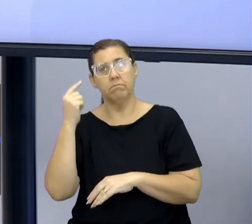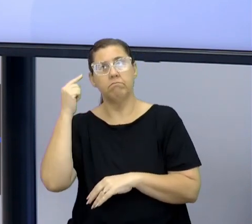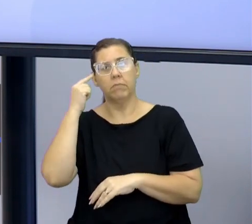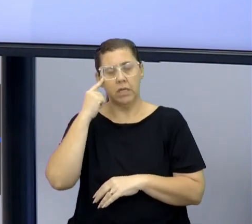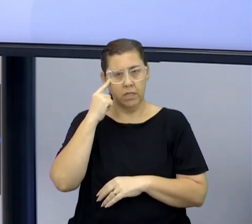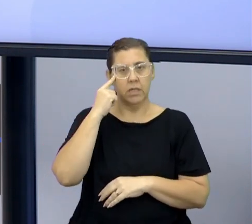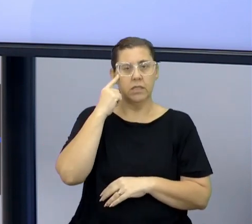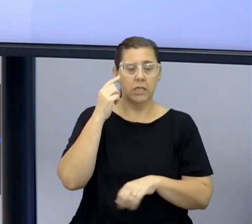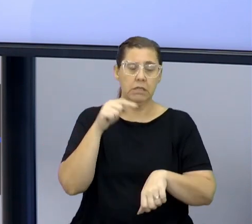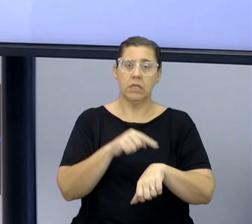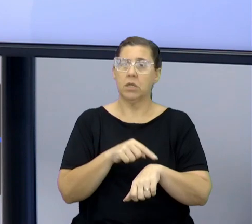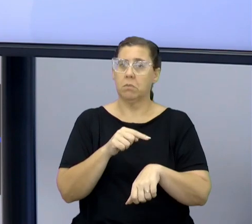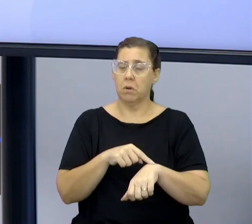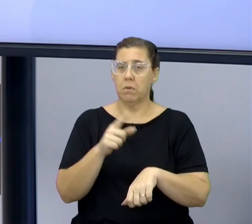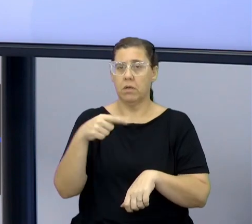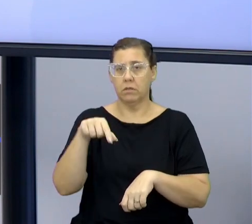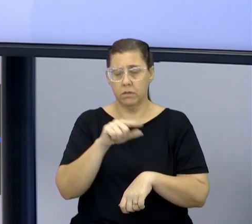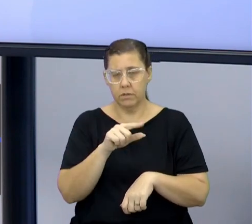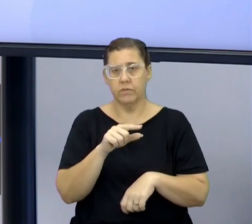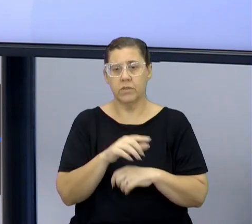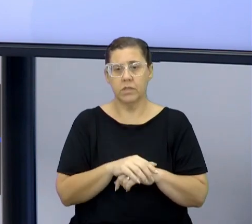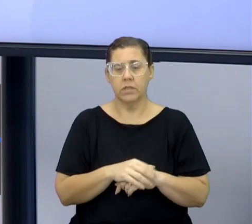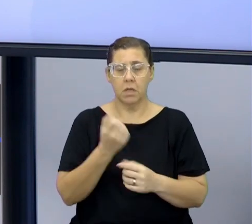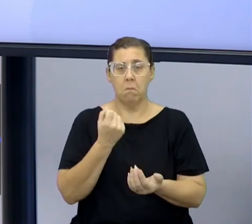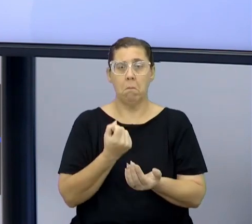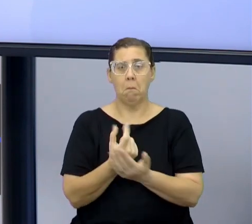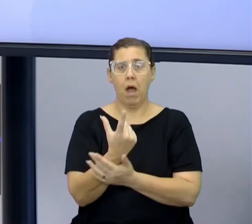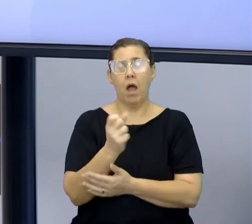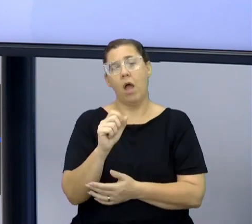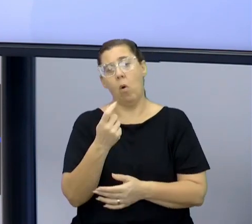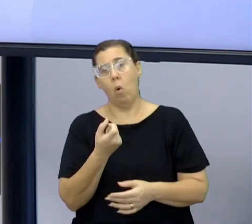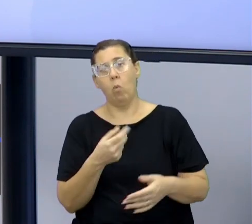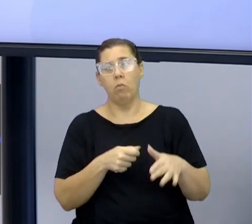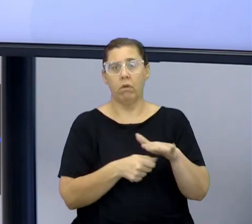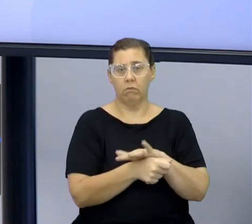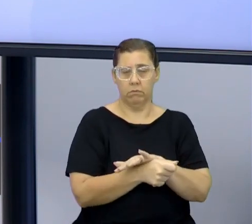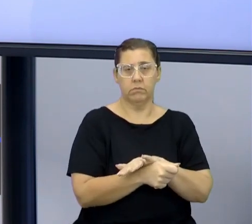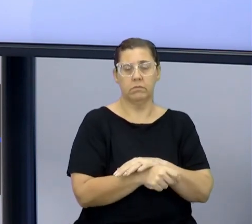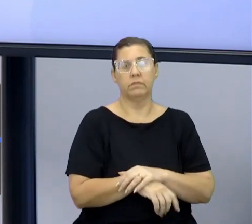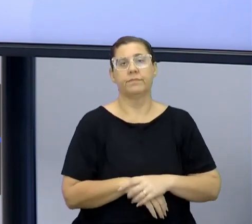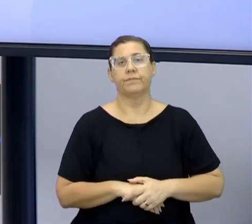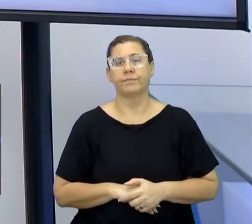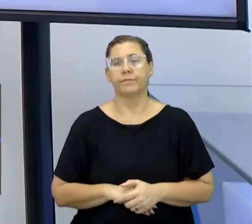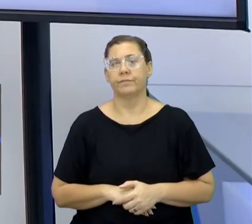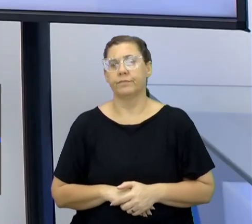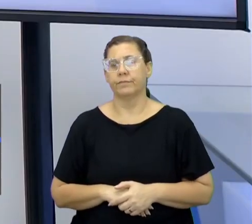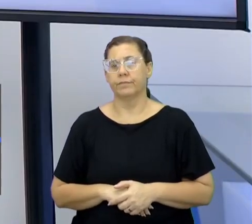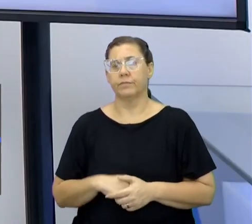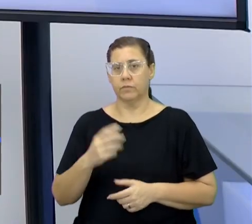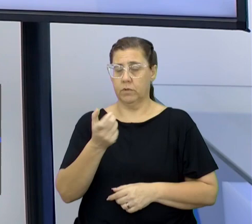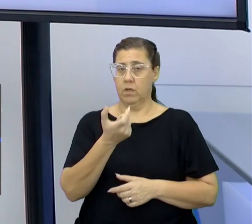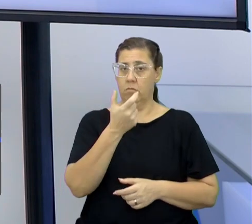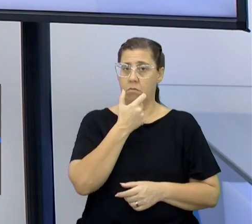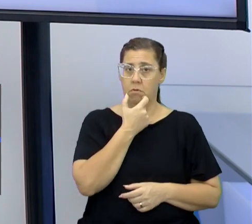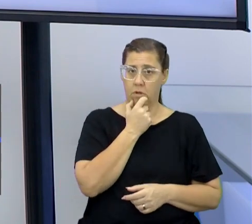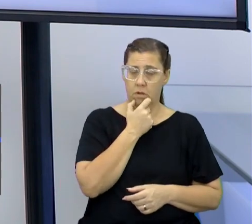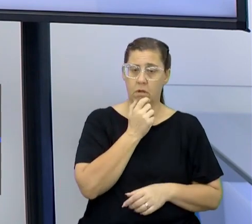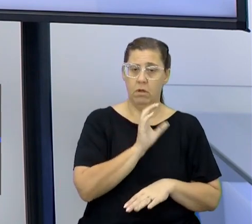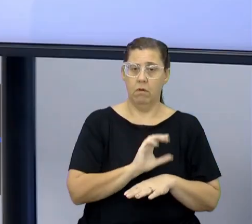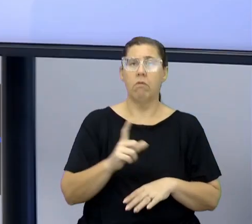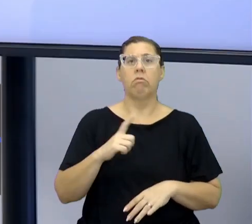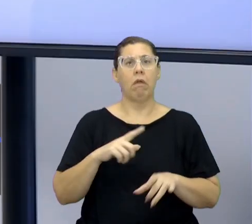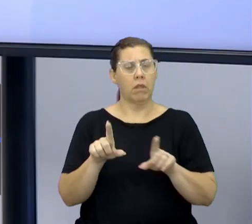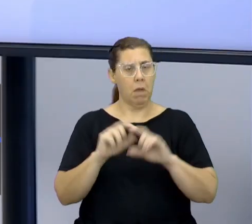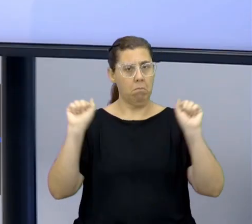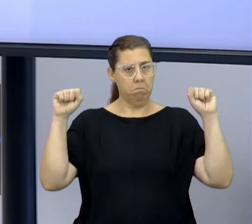aí na hora de vocês, quando vocês forem pagar ou investir alguma coisa, né? Esse é o curso de inglês. E tem a